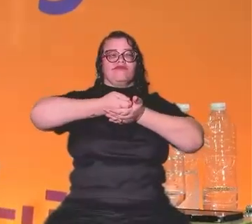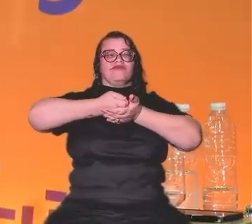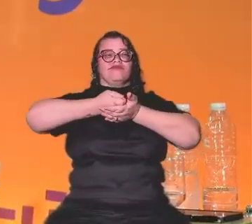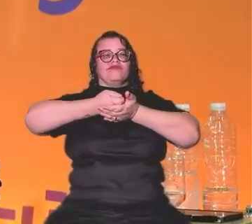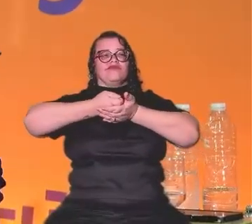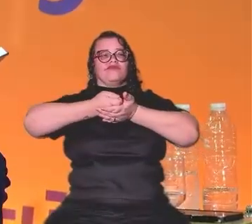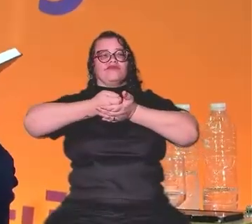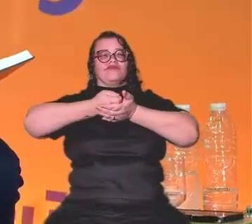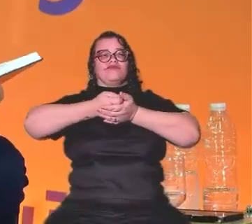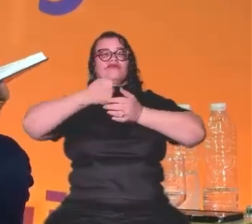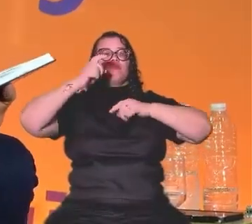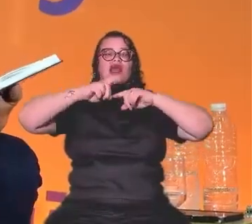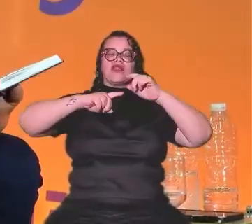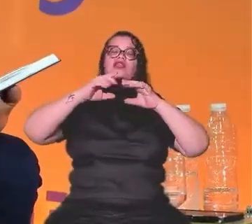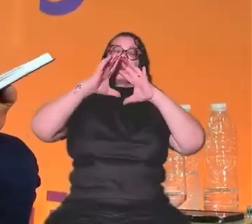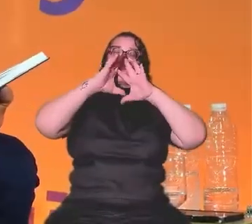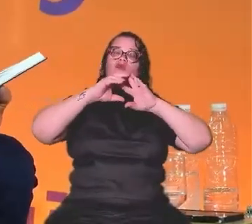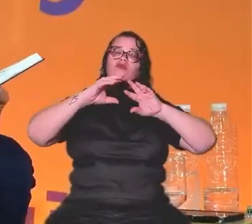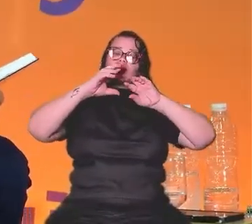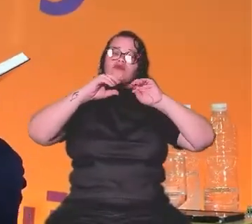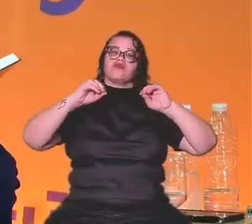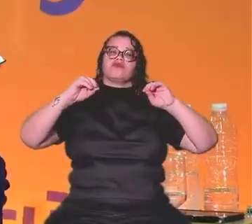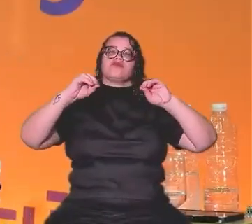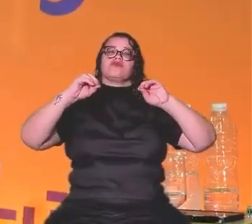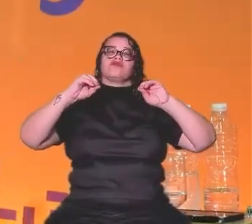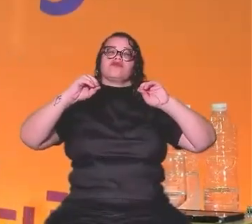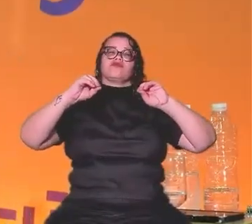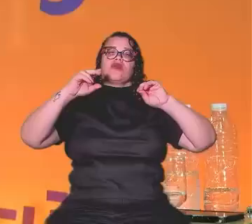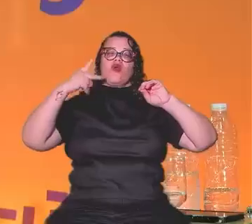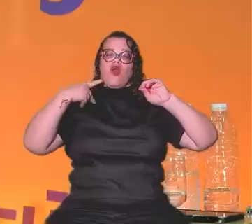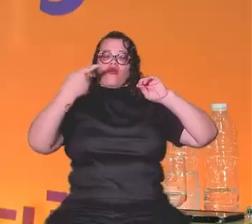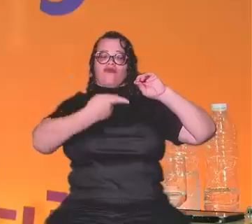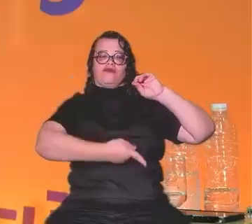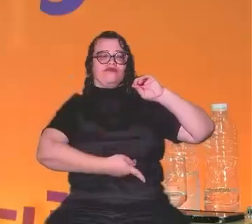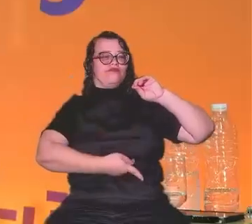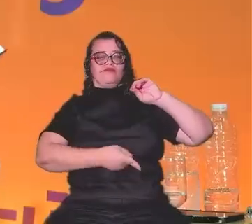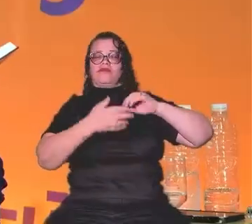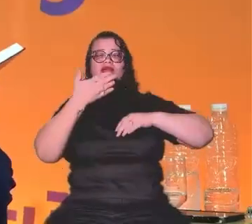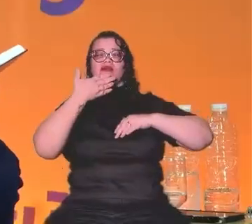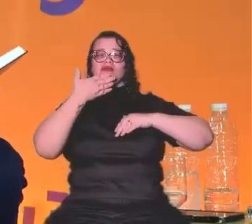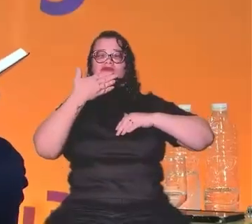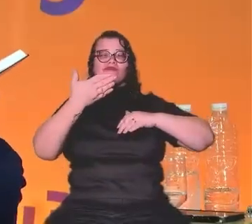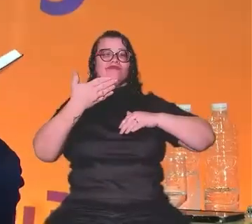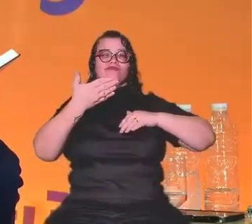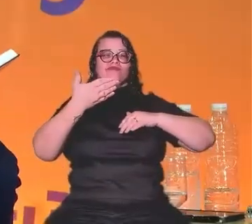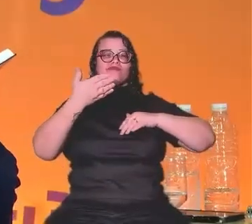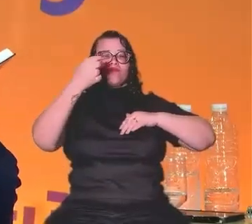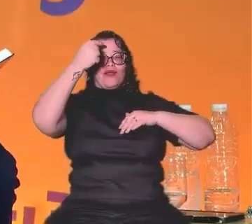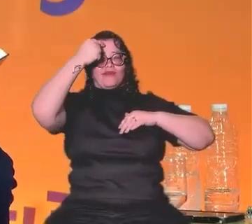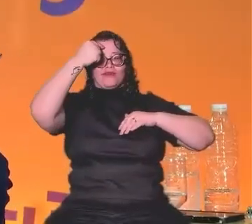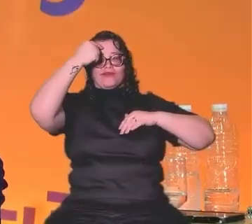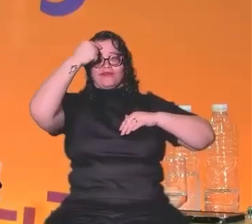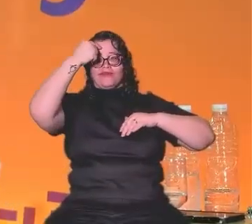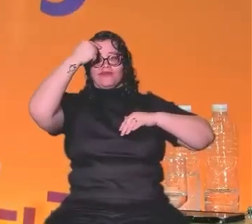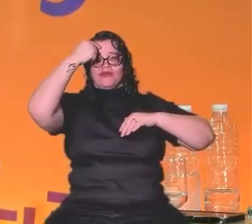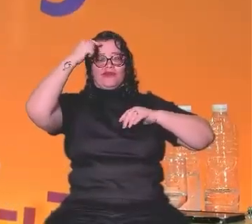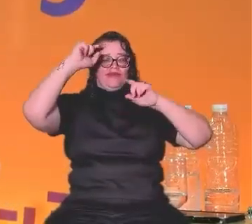se torna um instrumento dócil ao governo. Não perdi a minha capacidade de